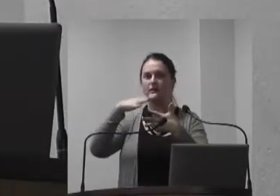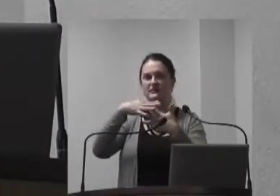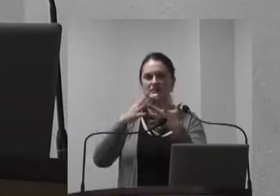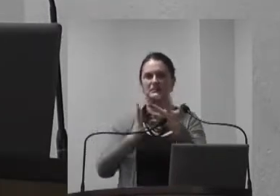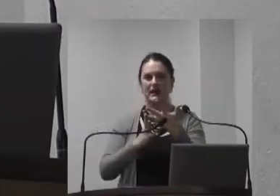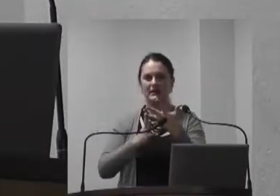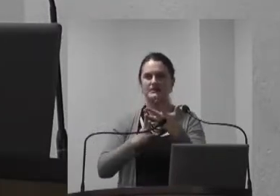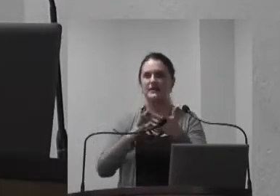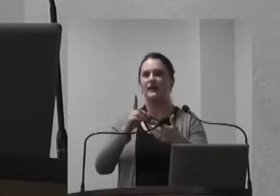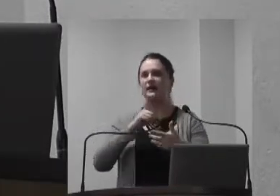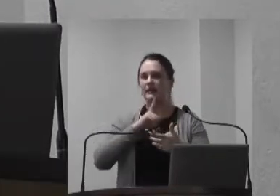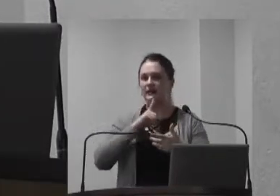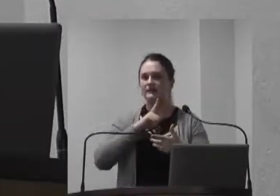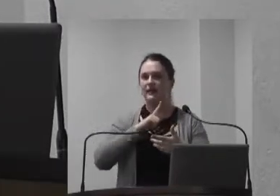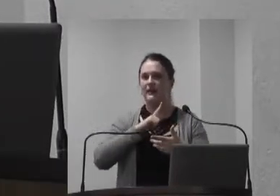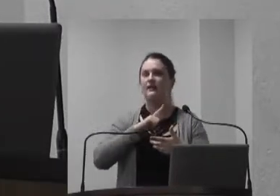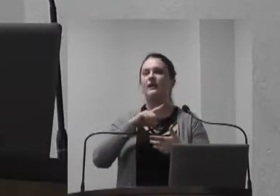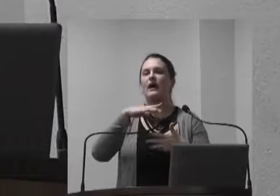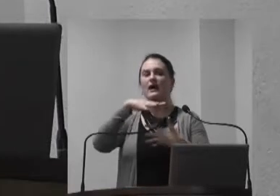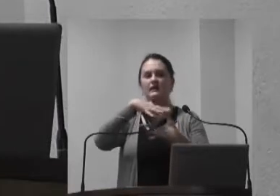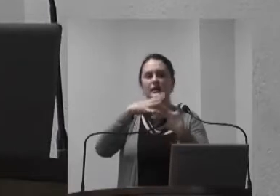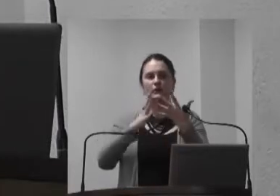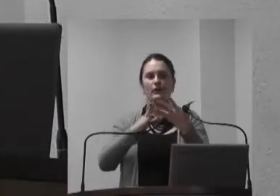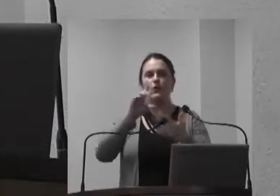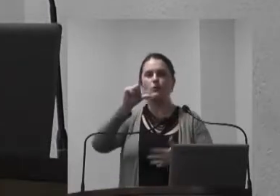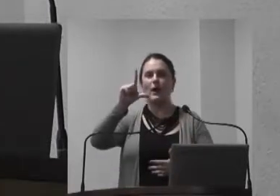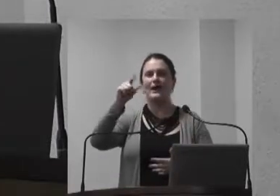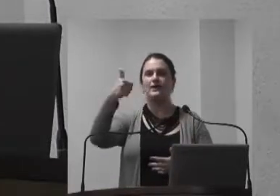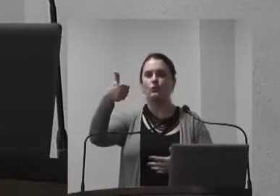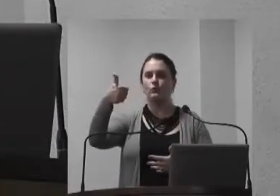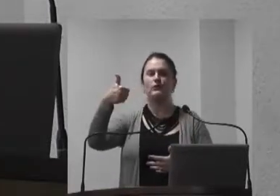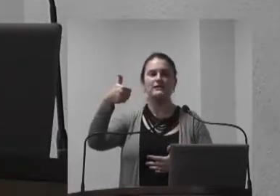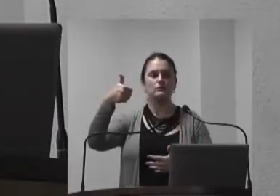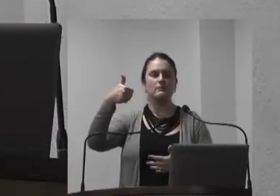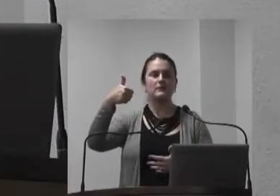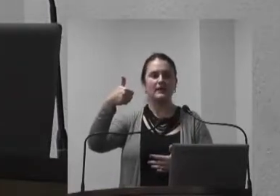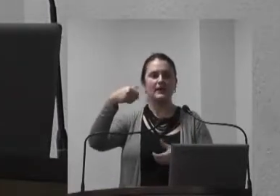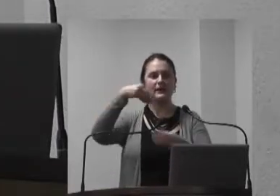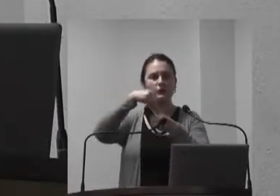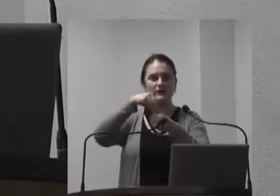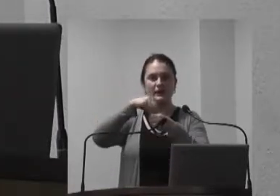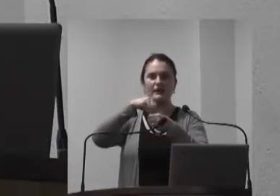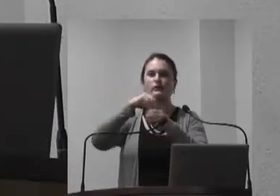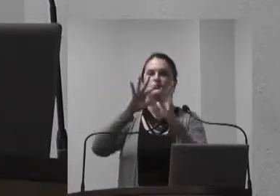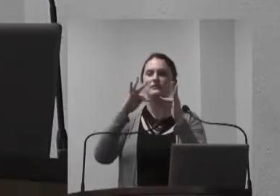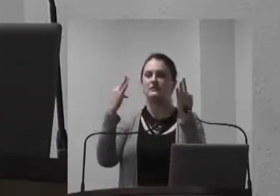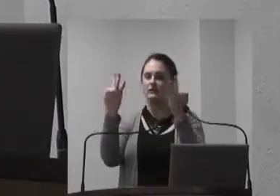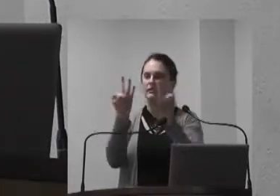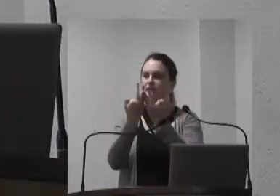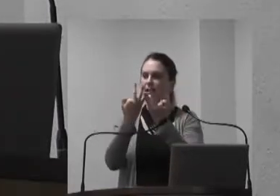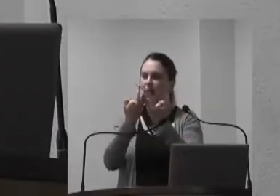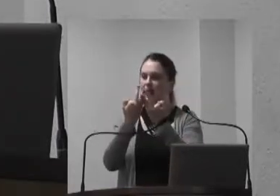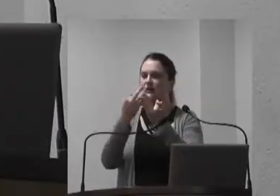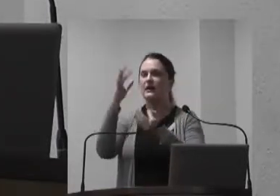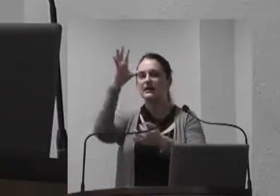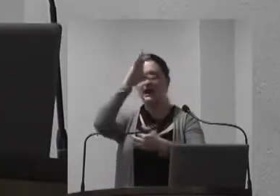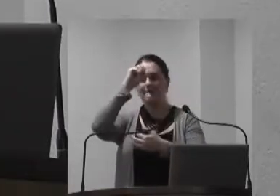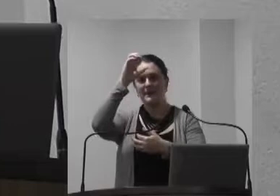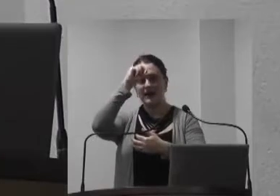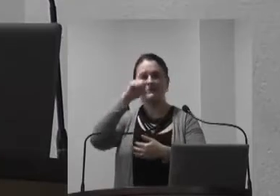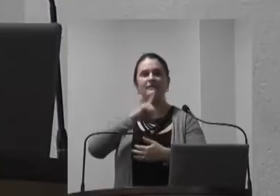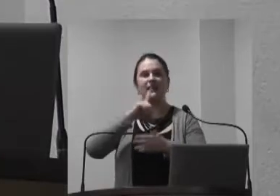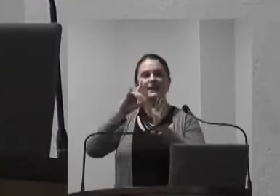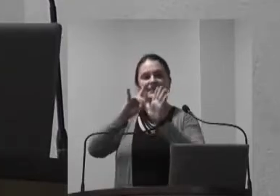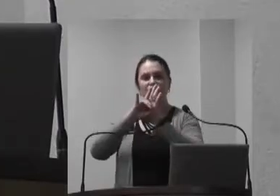a língua de sinais e ele tem a língua como L1, a sua primeira língua dentro do seio familiar,